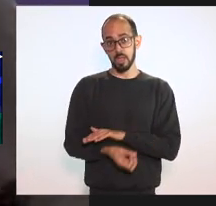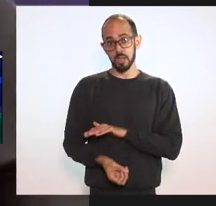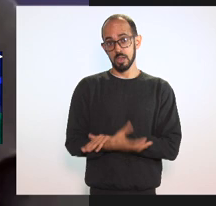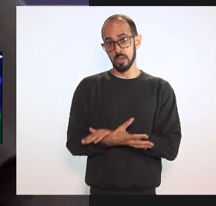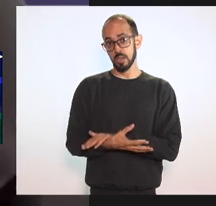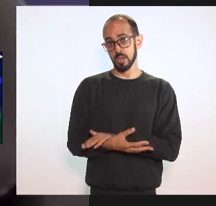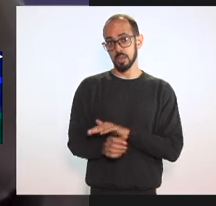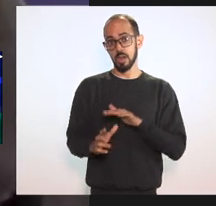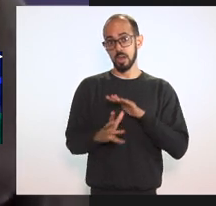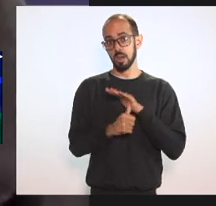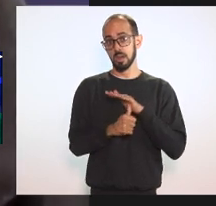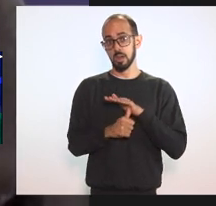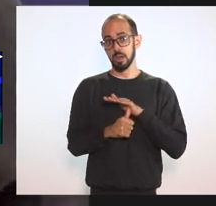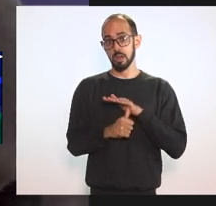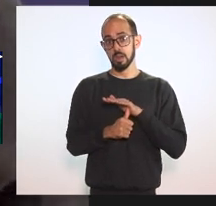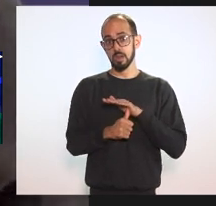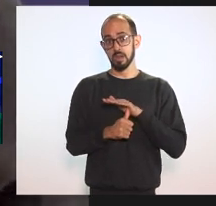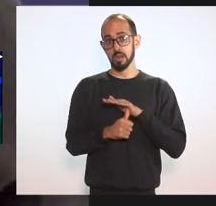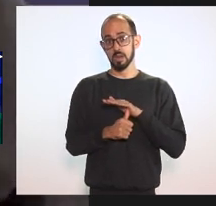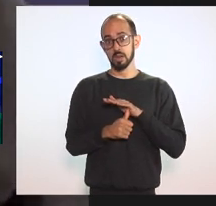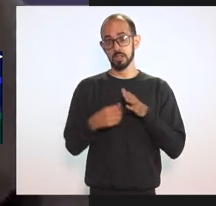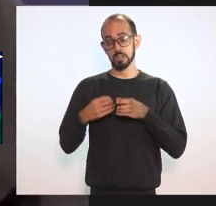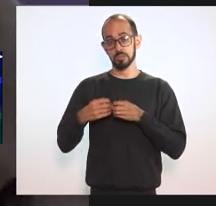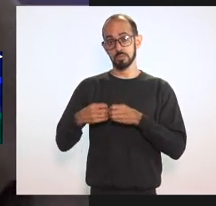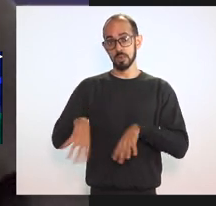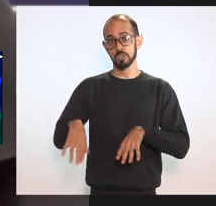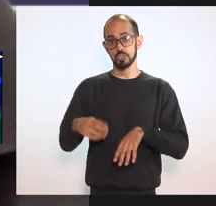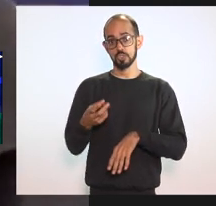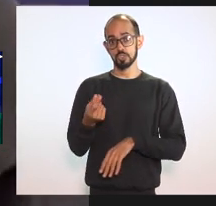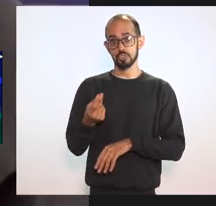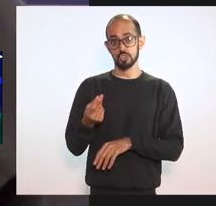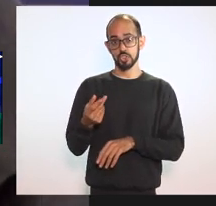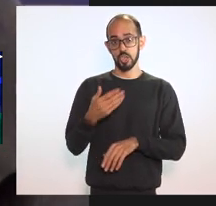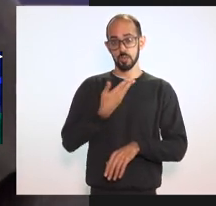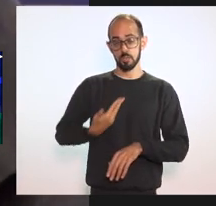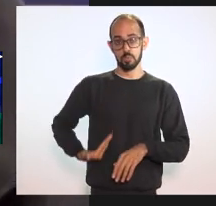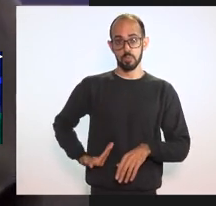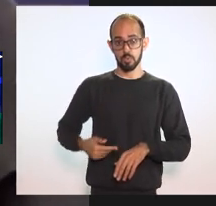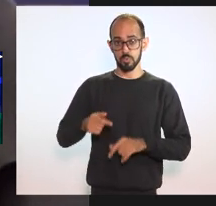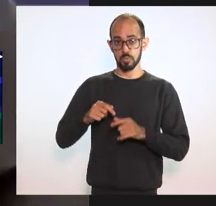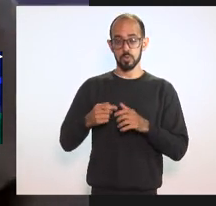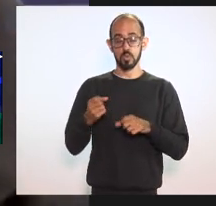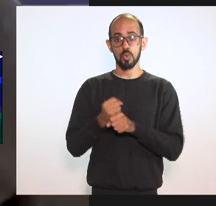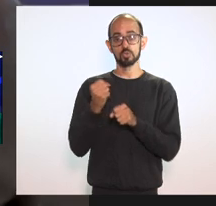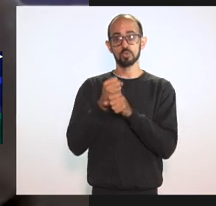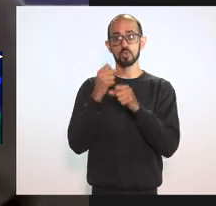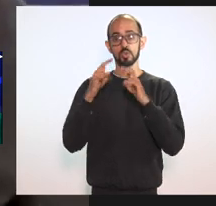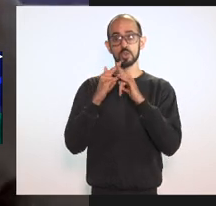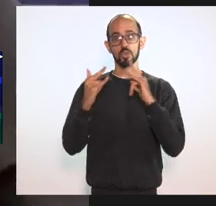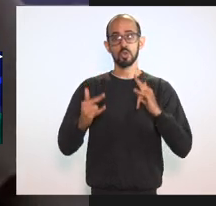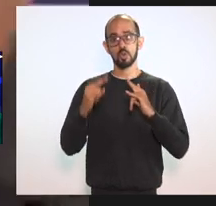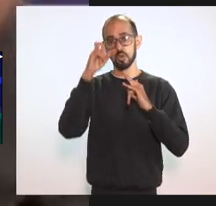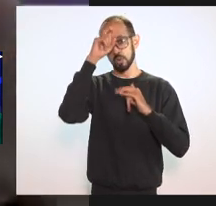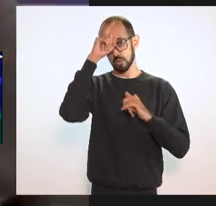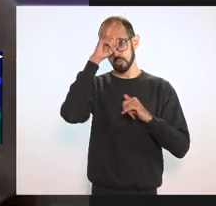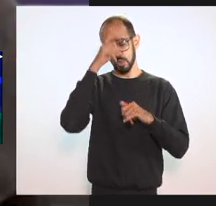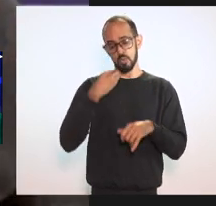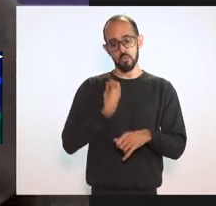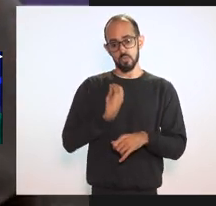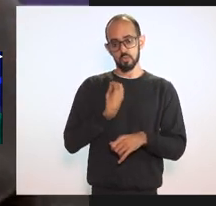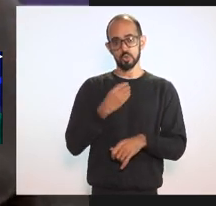cima de roubo desperdício de dinheiro público criação de hospital de campanha que não funcionou